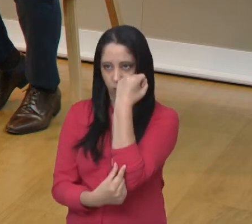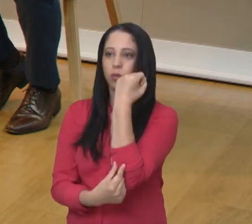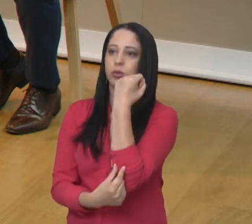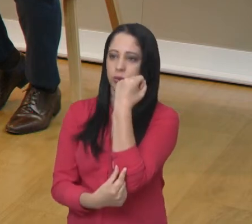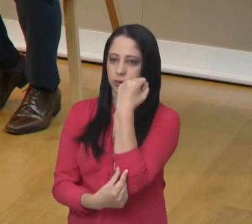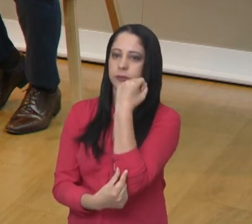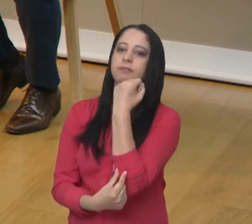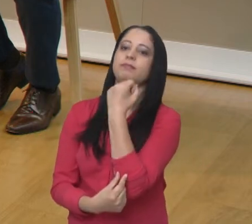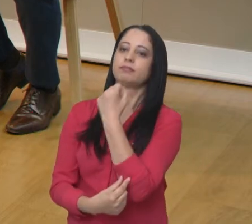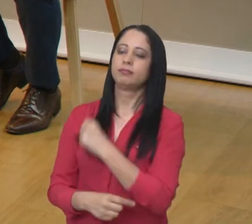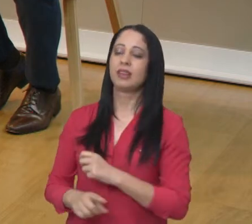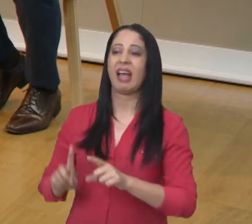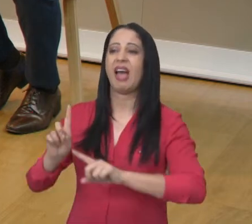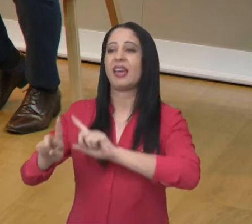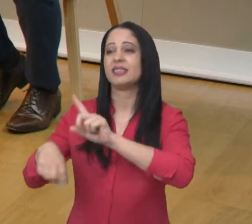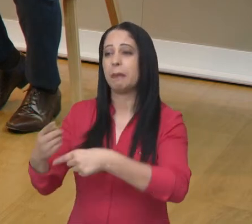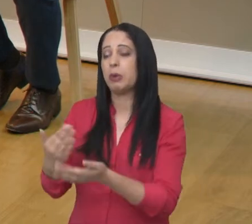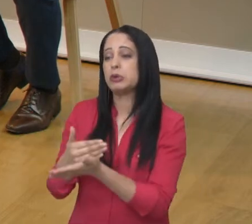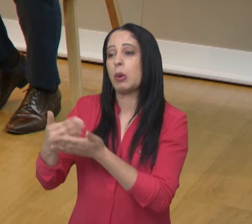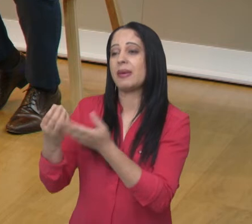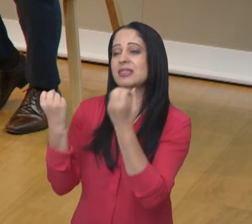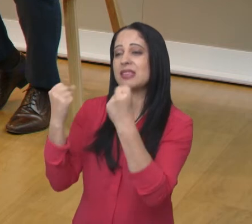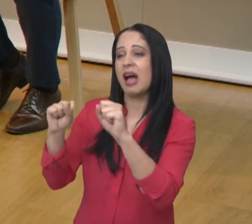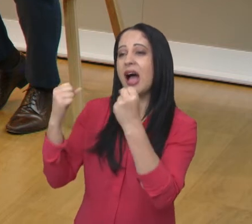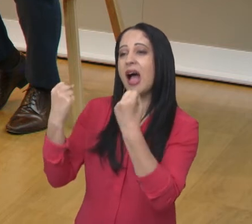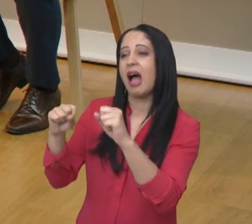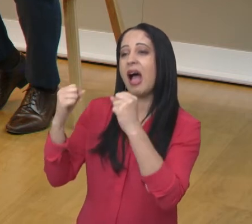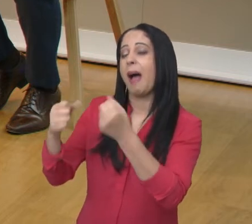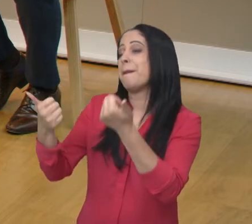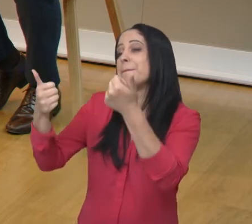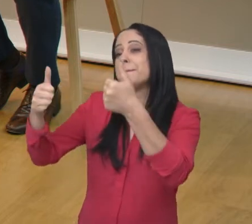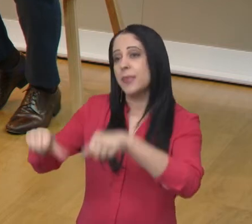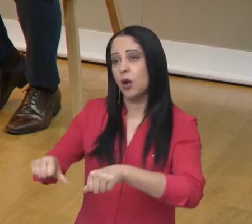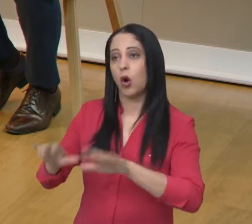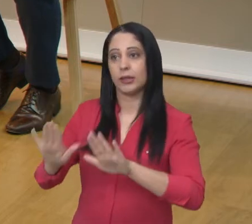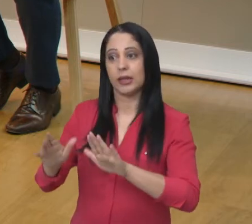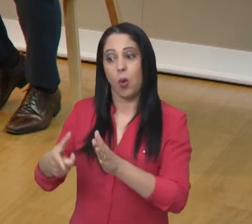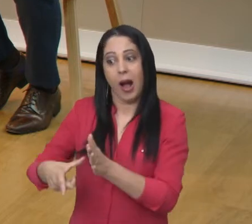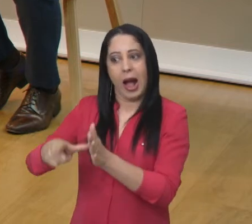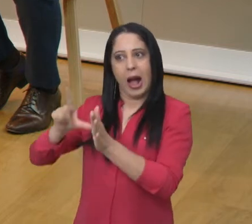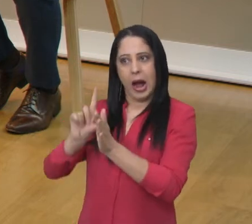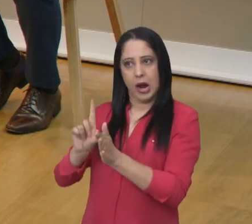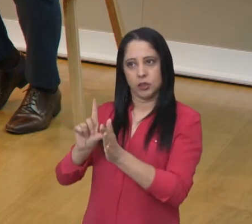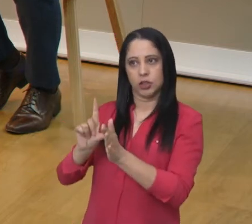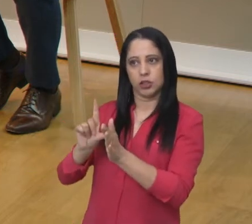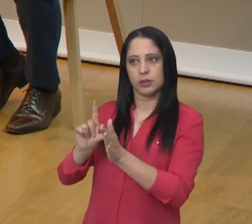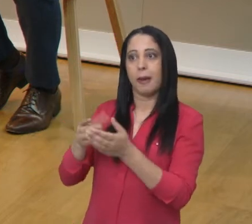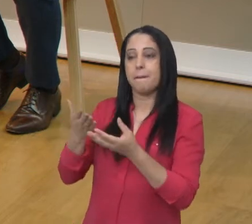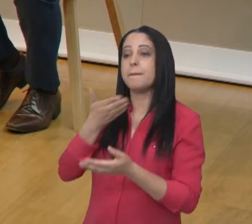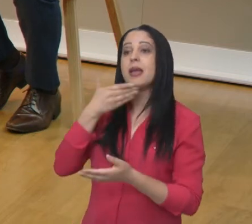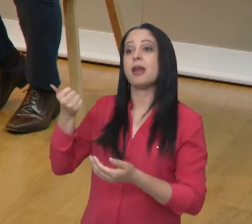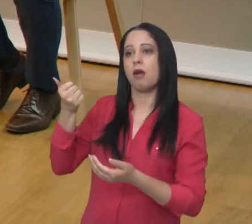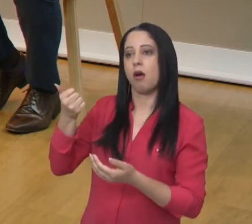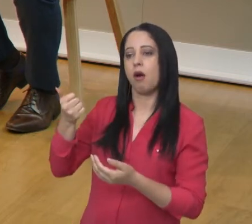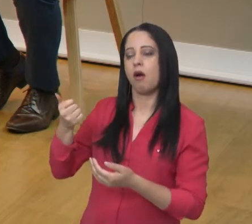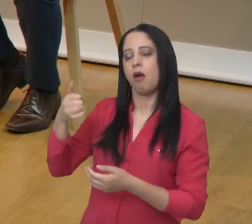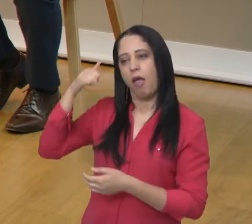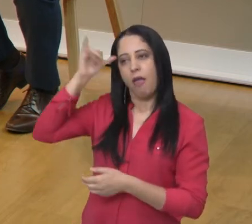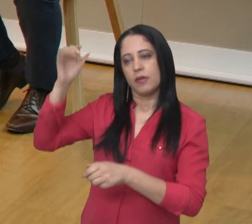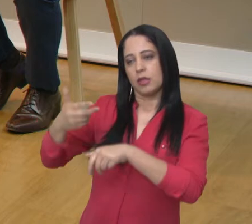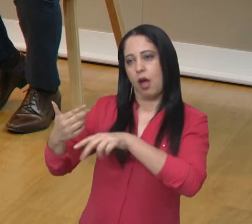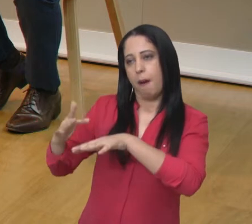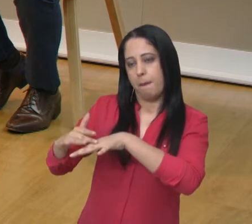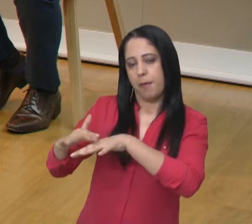na coluna começar a fazer uma atividade física. Então o segredo é fazer uma atividade física regular. O corpo agradece. Inclusive